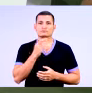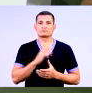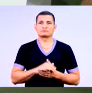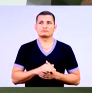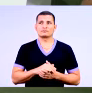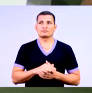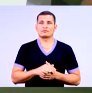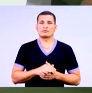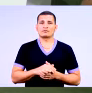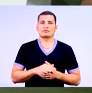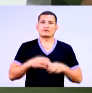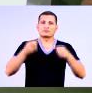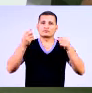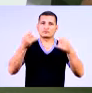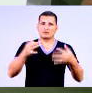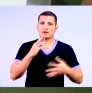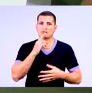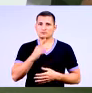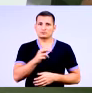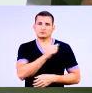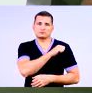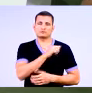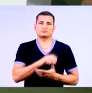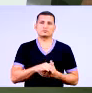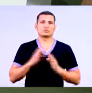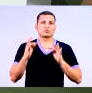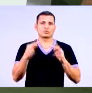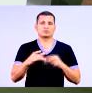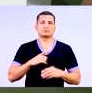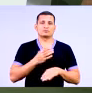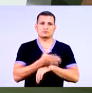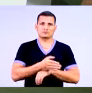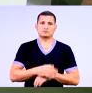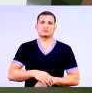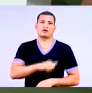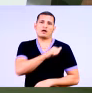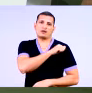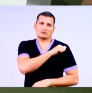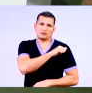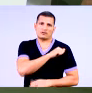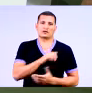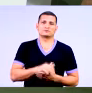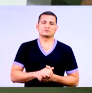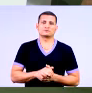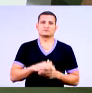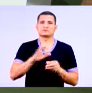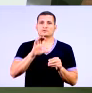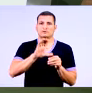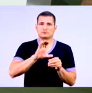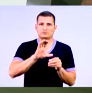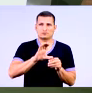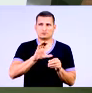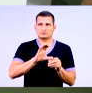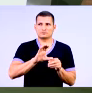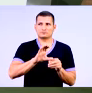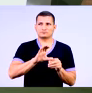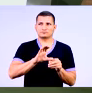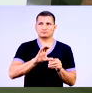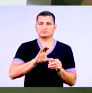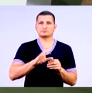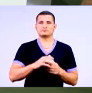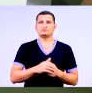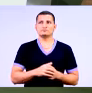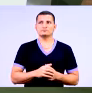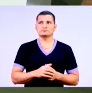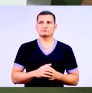que todos estão participando aqui. Ariquemes, Médici de Paraná, Candeias aqui perto da gente.